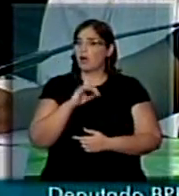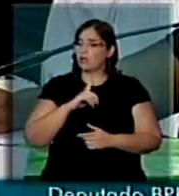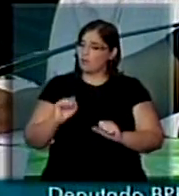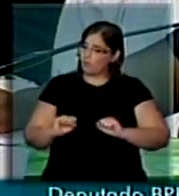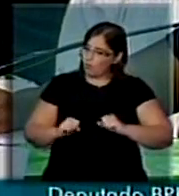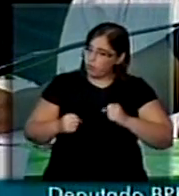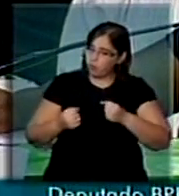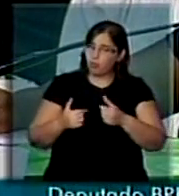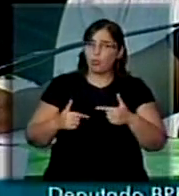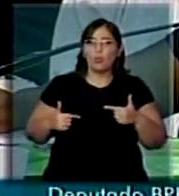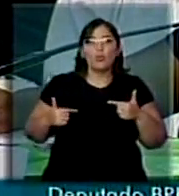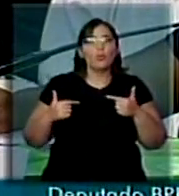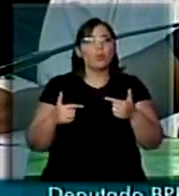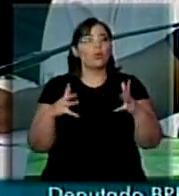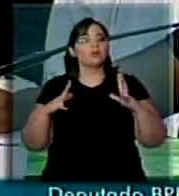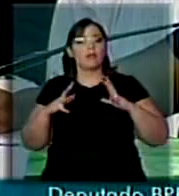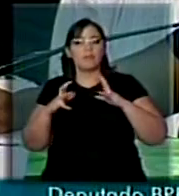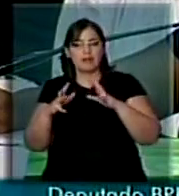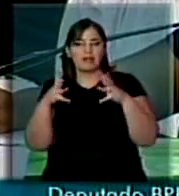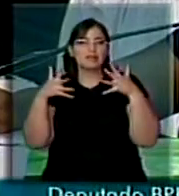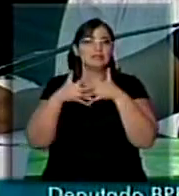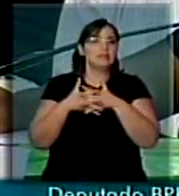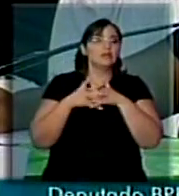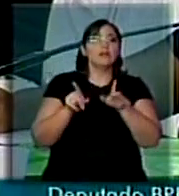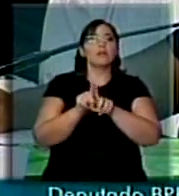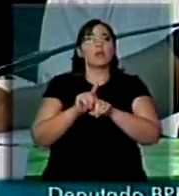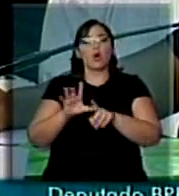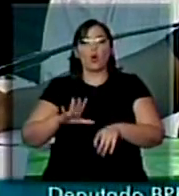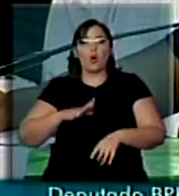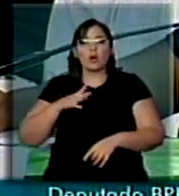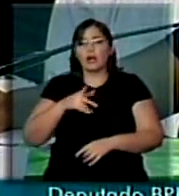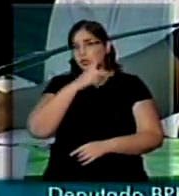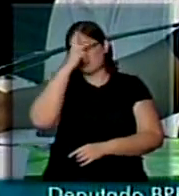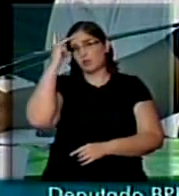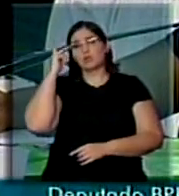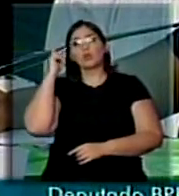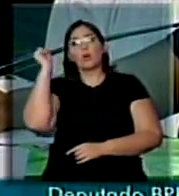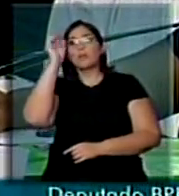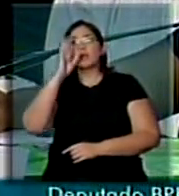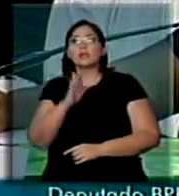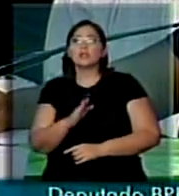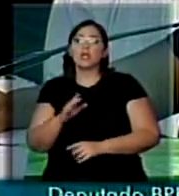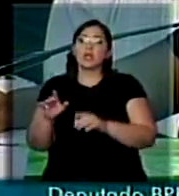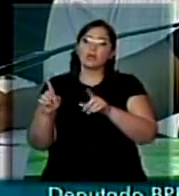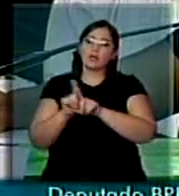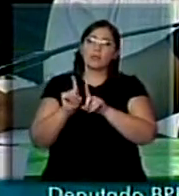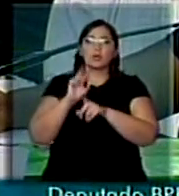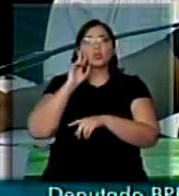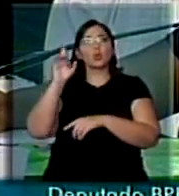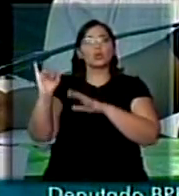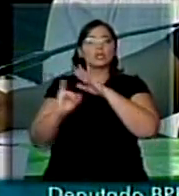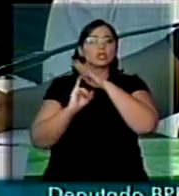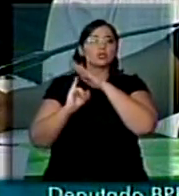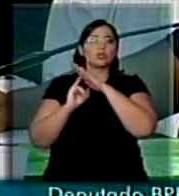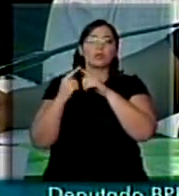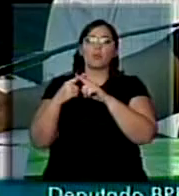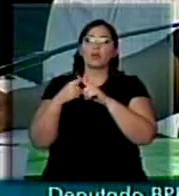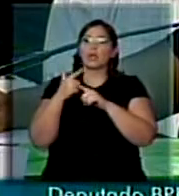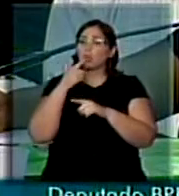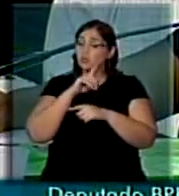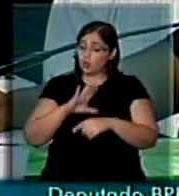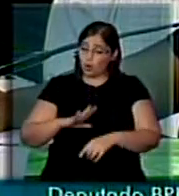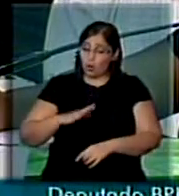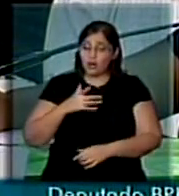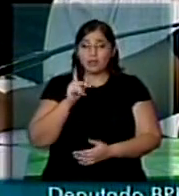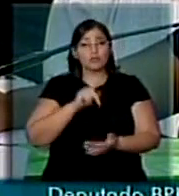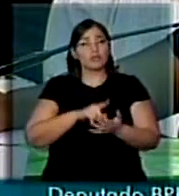enfrentamento e com a coragem de brasileiros, com a coragem de instituições que tiveram coragem